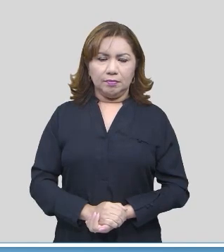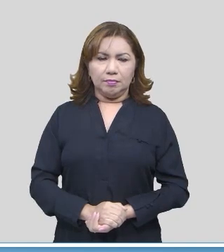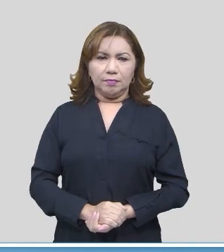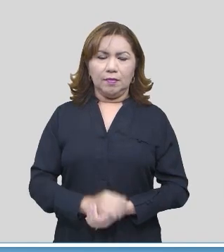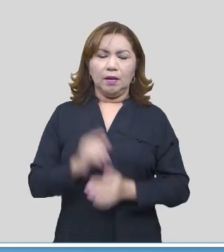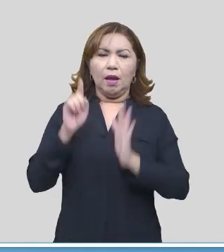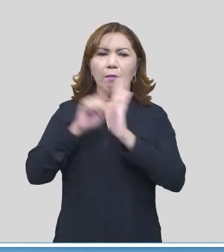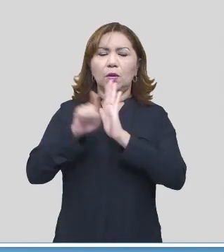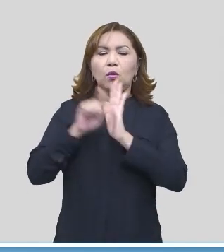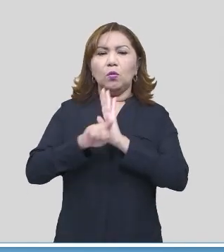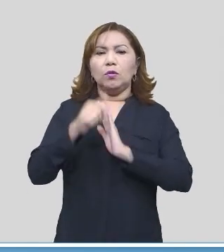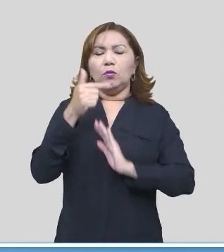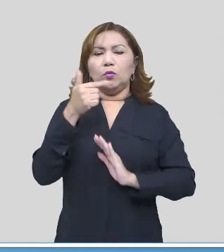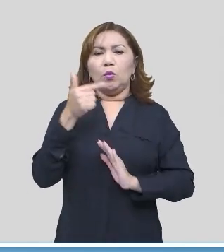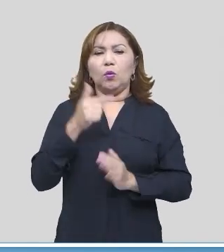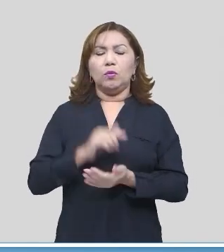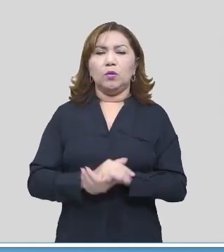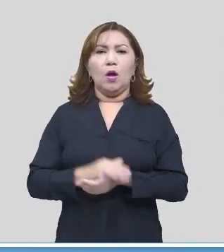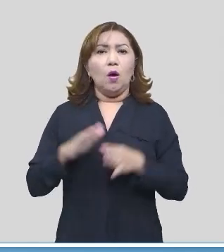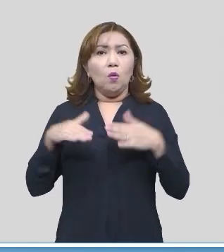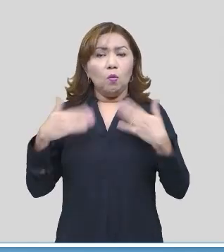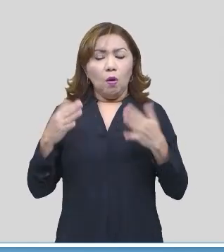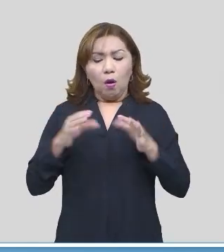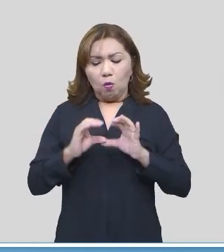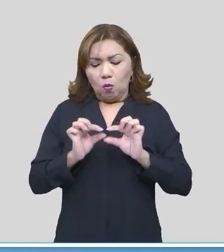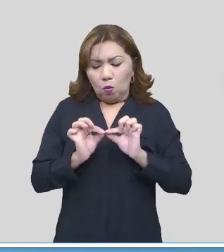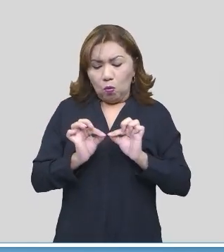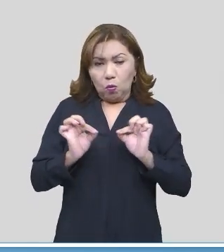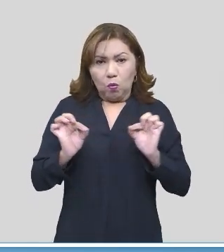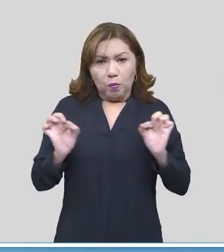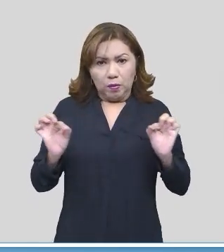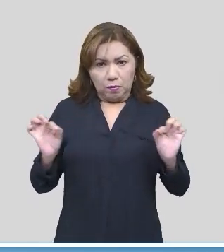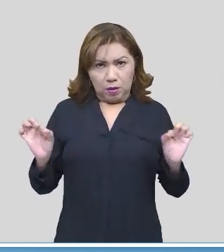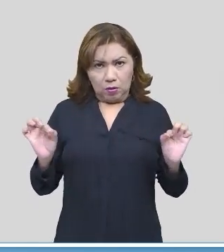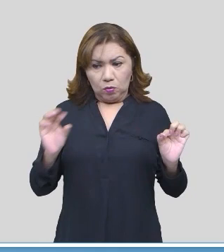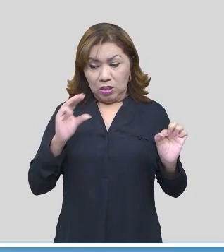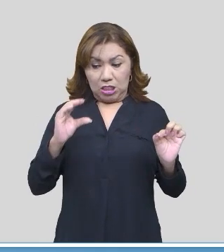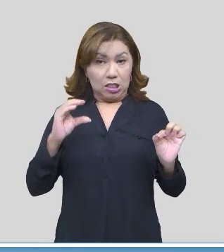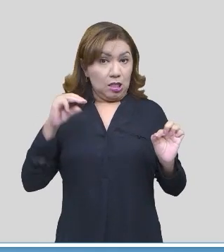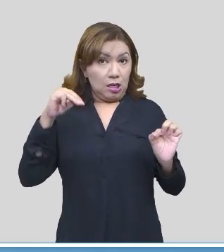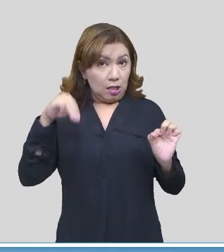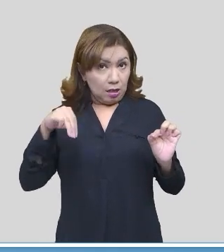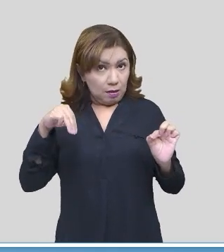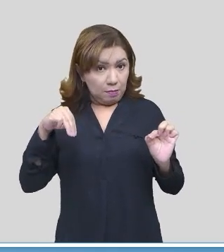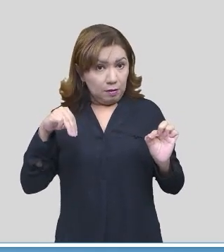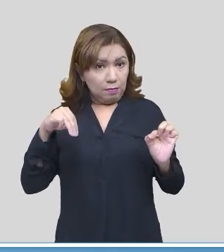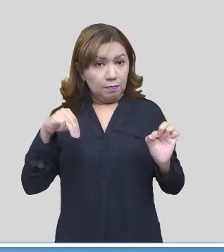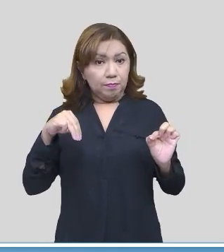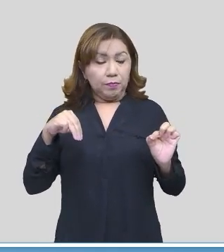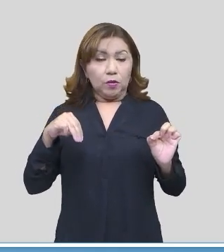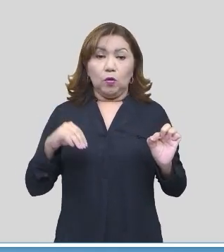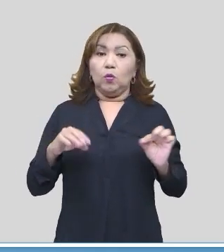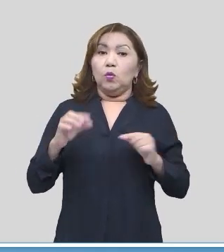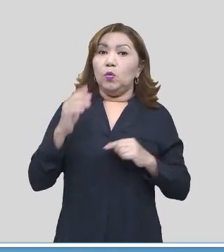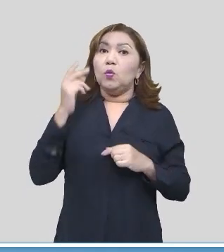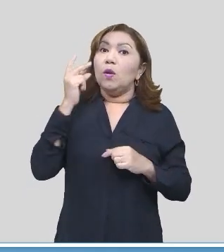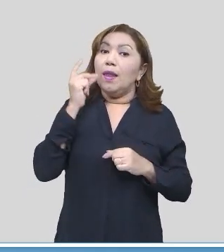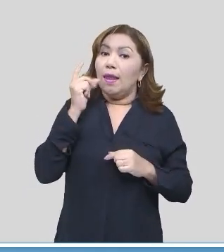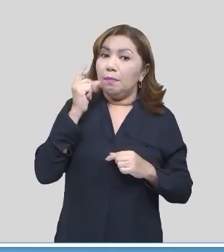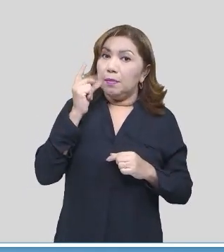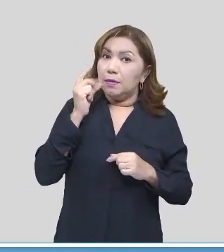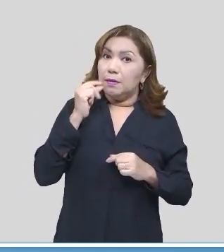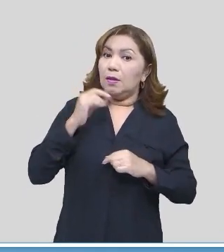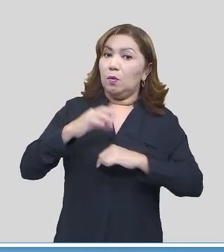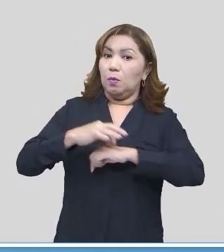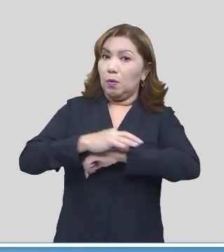Questão 2. Qual é o comprimento em centímetros do lápis, da borracha e